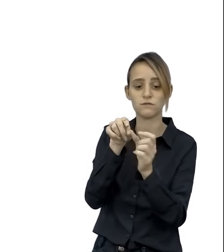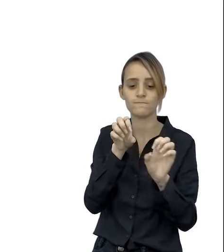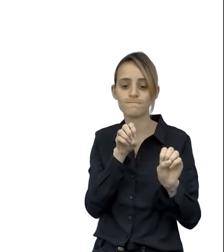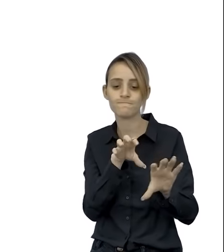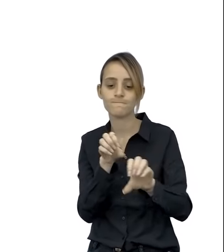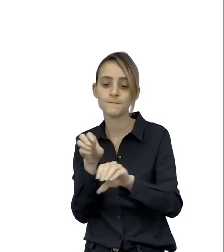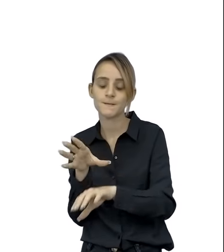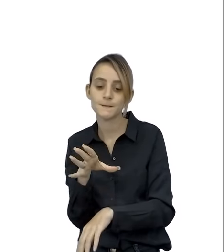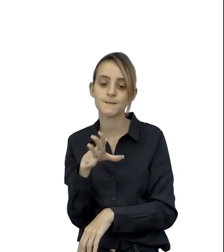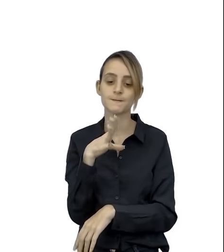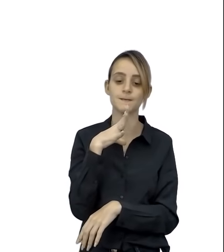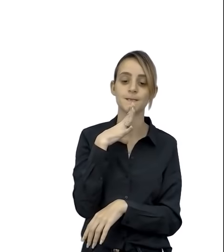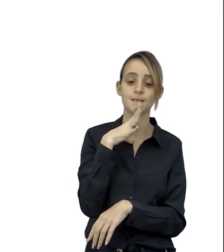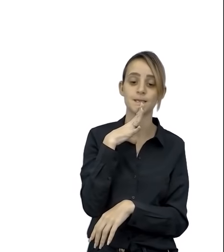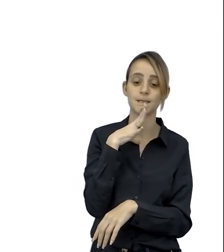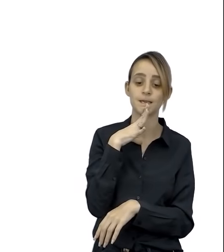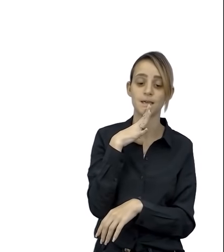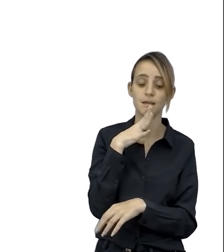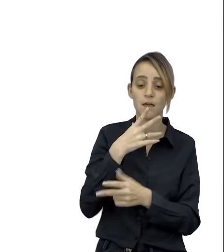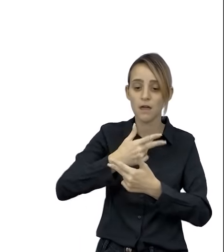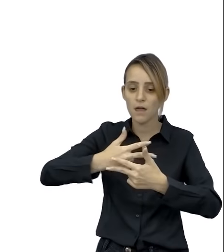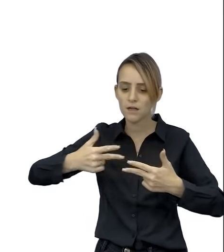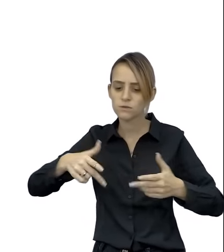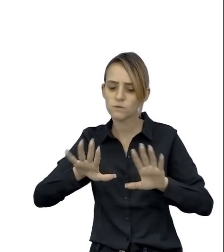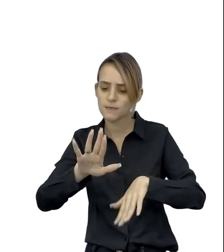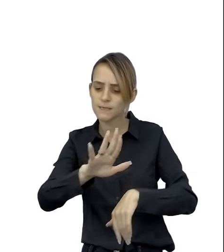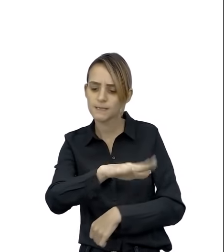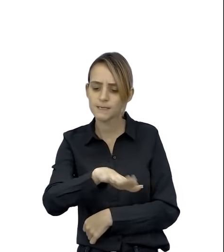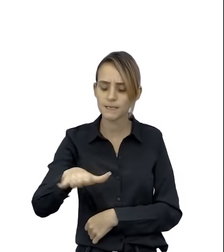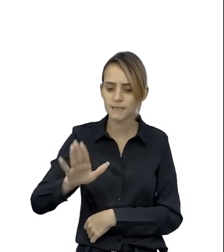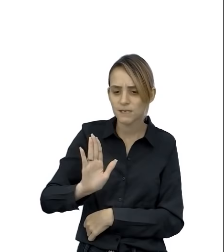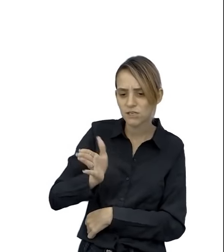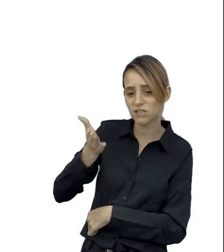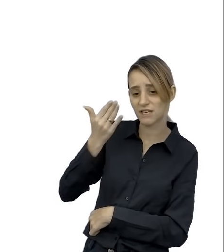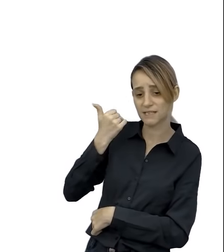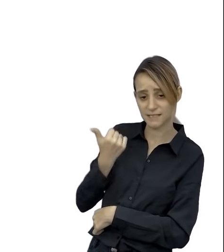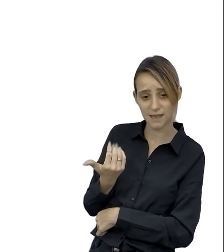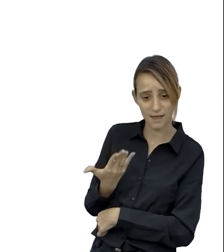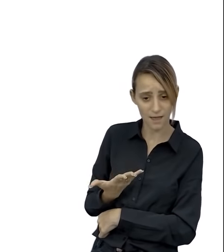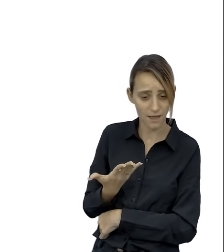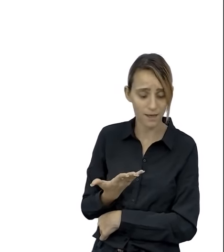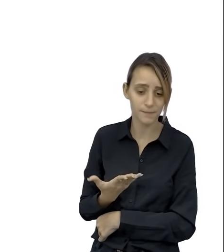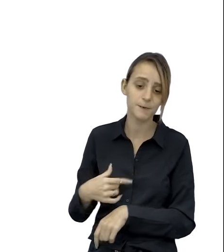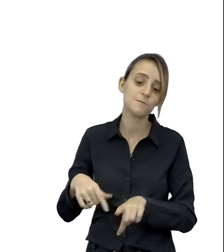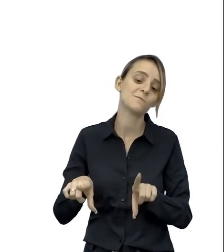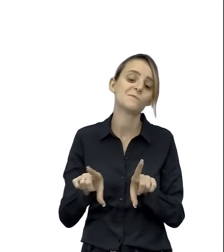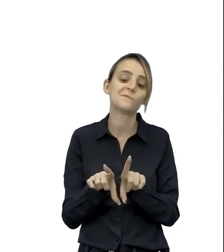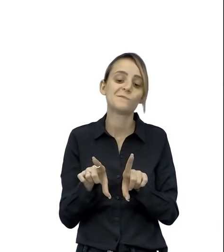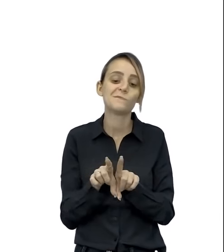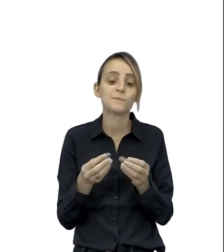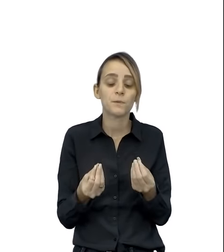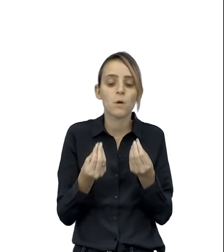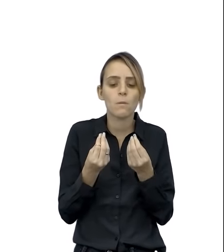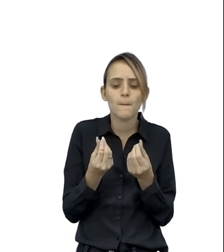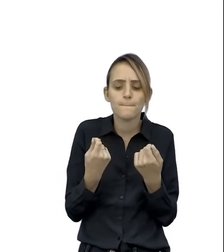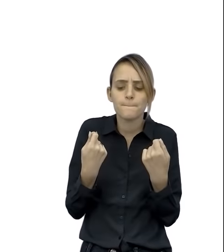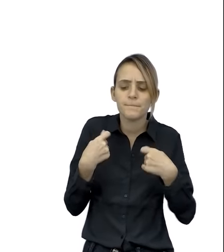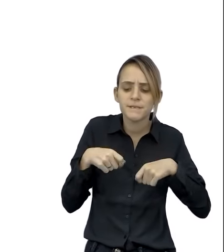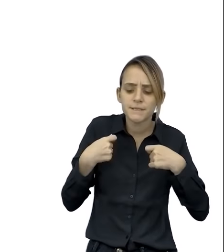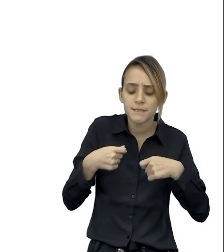habilidades essenciais serão desenvolvidas por parte das crianças, os encaminhamentos necessários, o que eu preciso